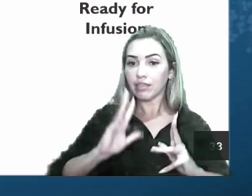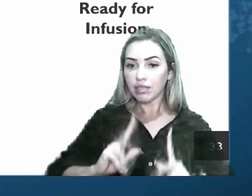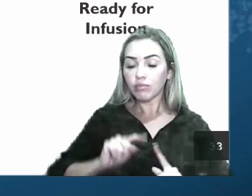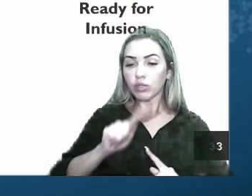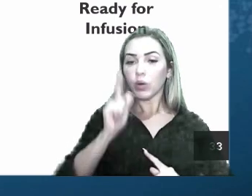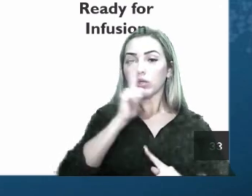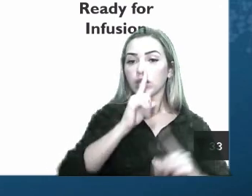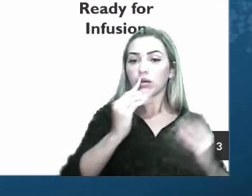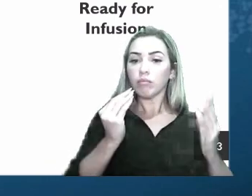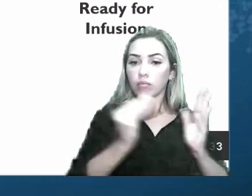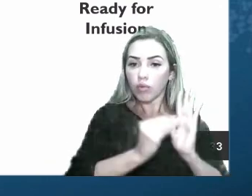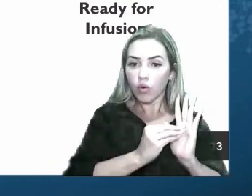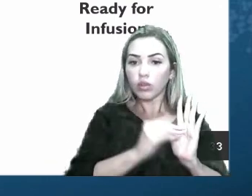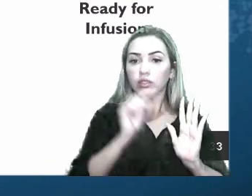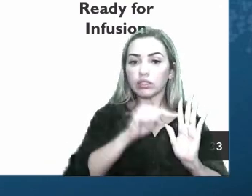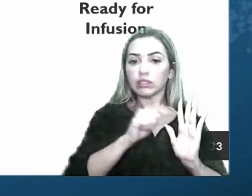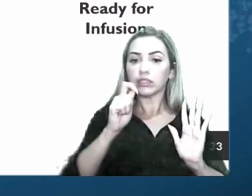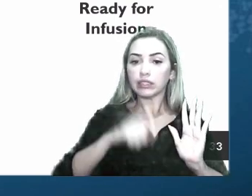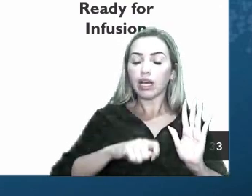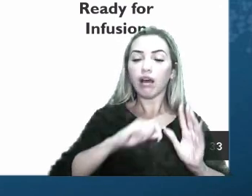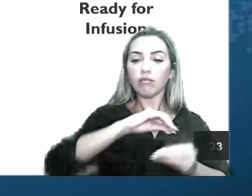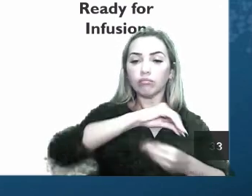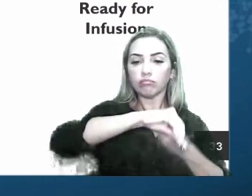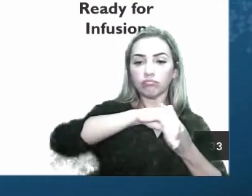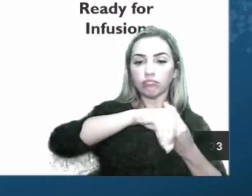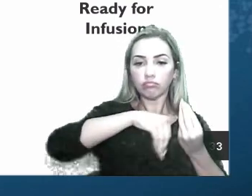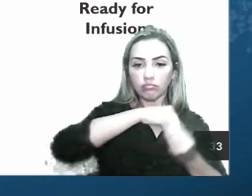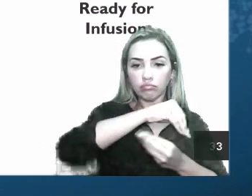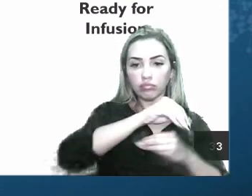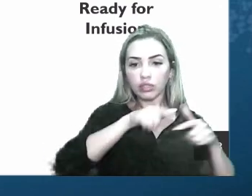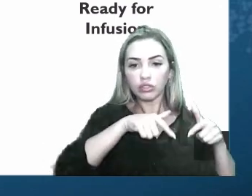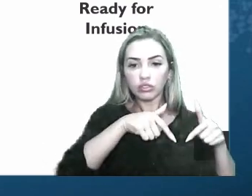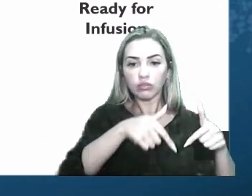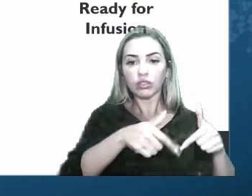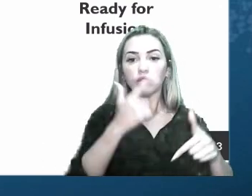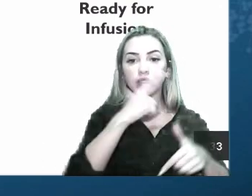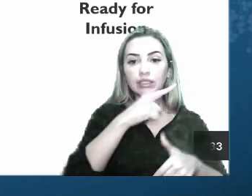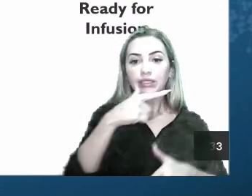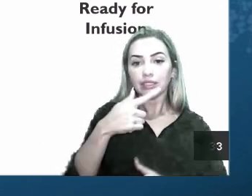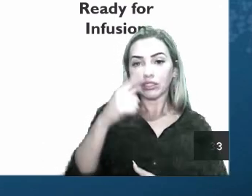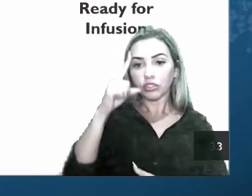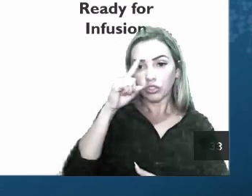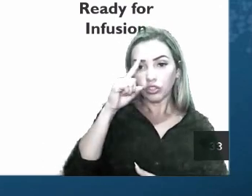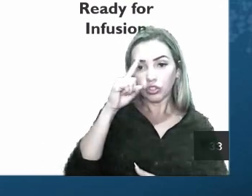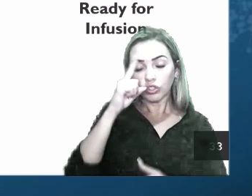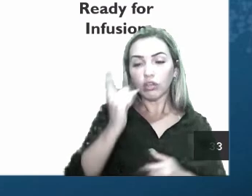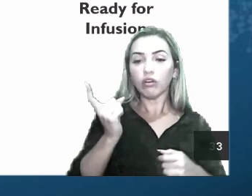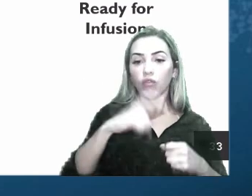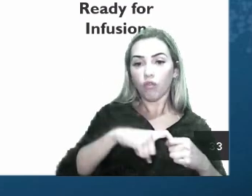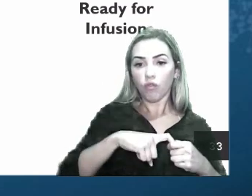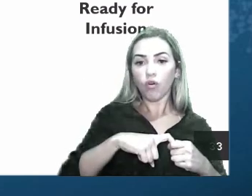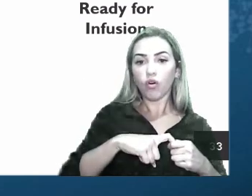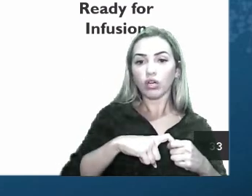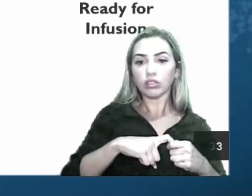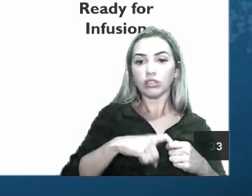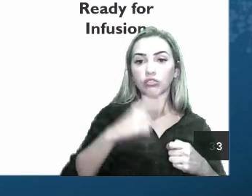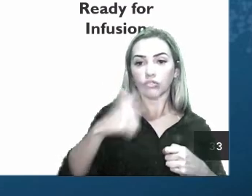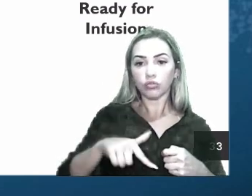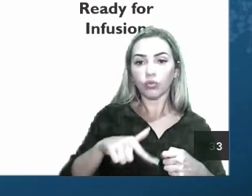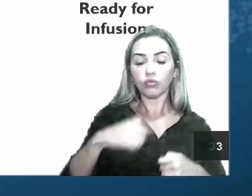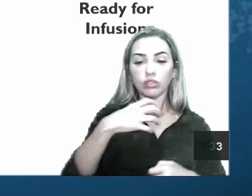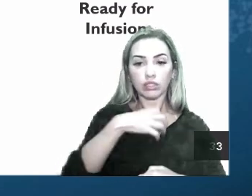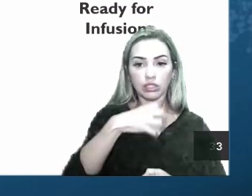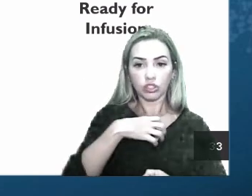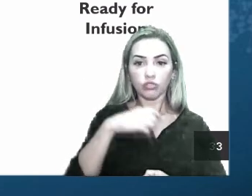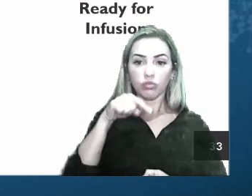no adjuvactor, reagente de adifação, incuba por 7 dias, coloca de volta na sativa separada